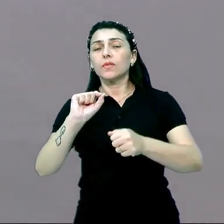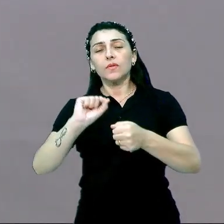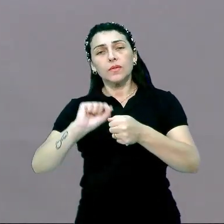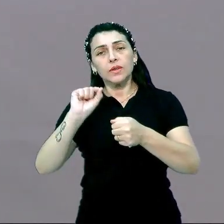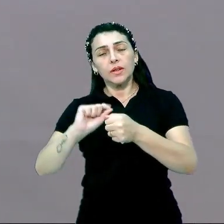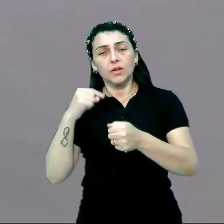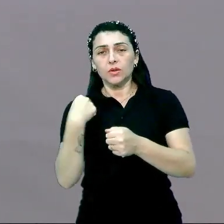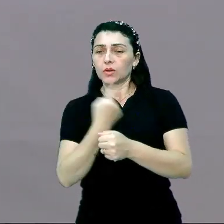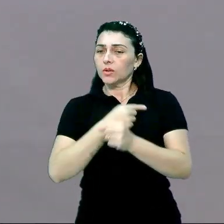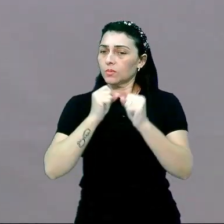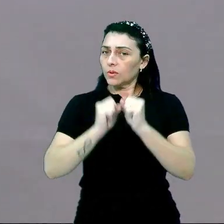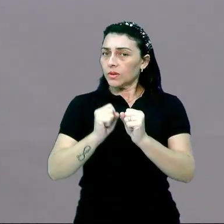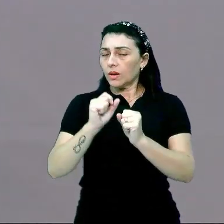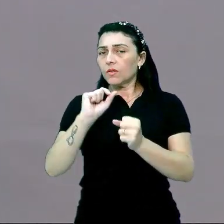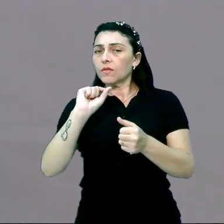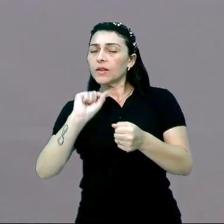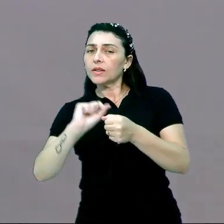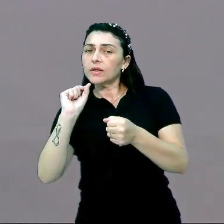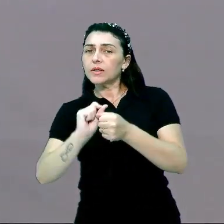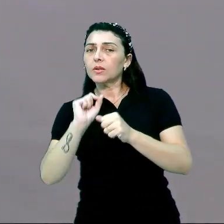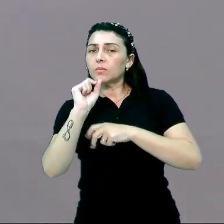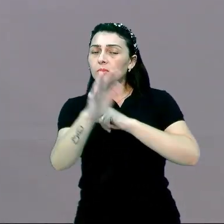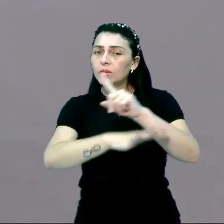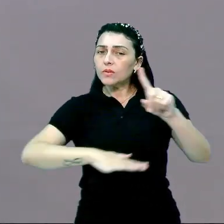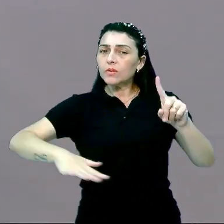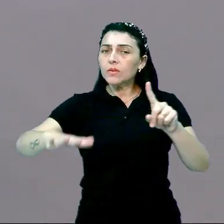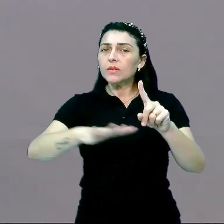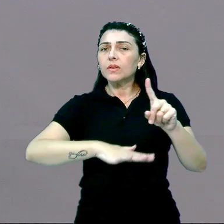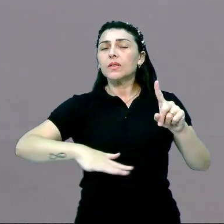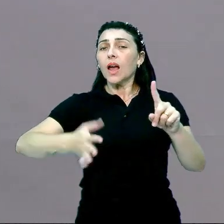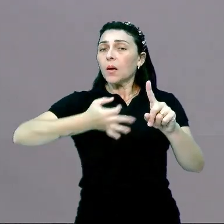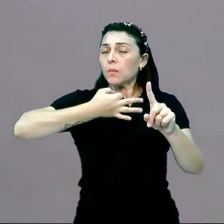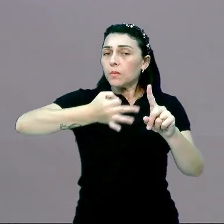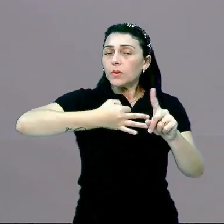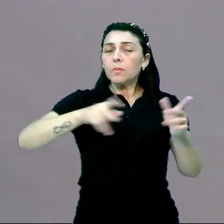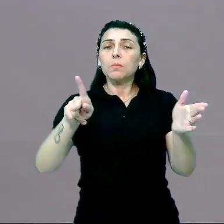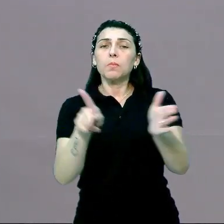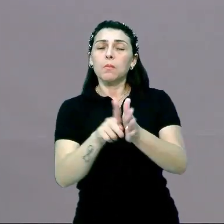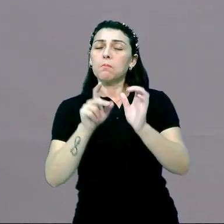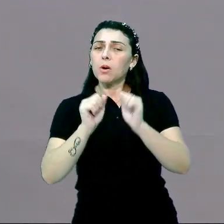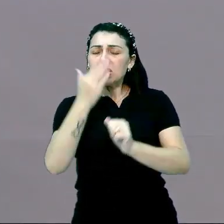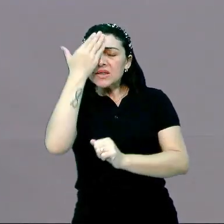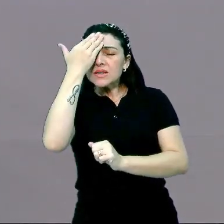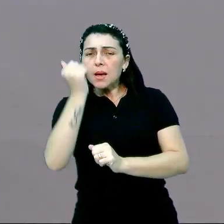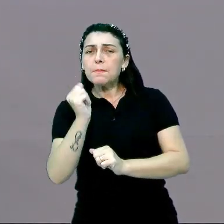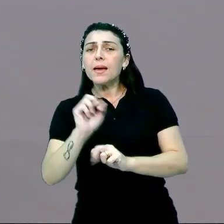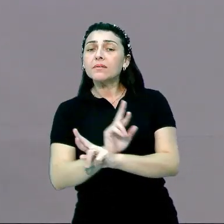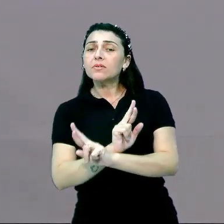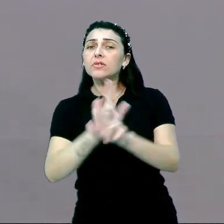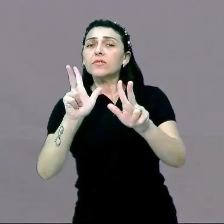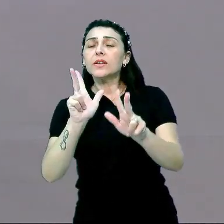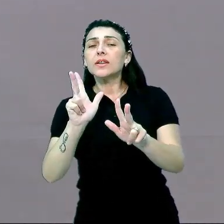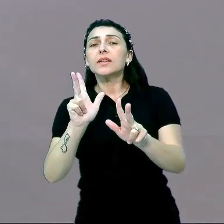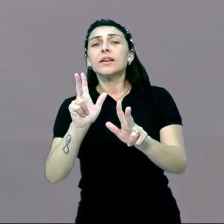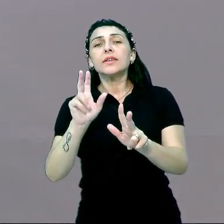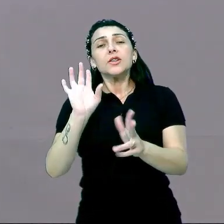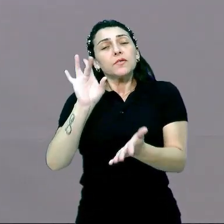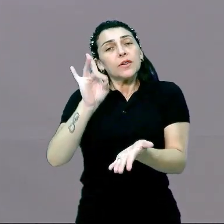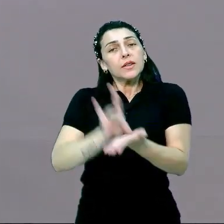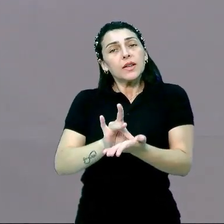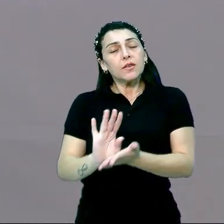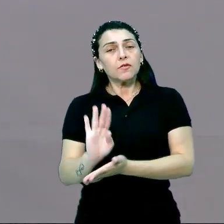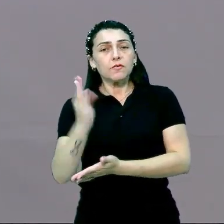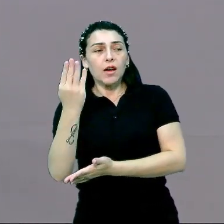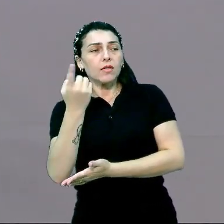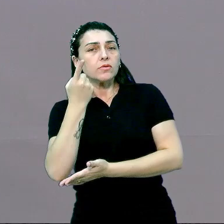fazer com que nós possamos criar uma sociedade com senso crítico que possa discernir notícias falsas de notícias